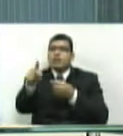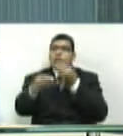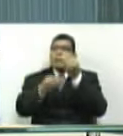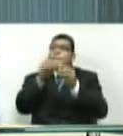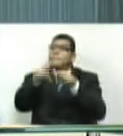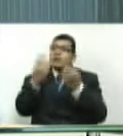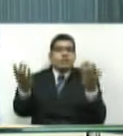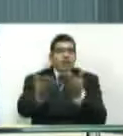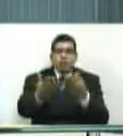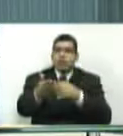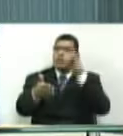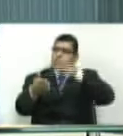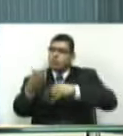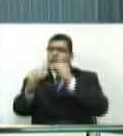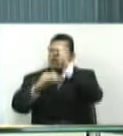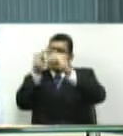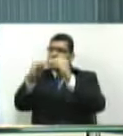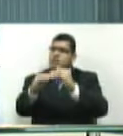Marco Rota,